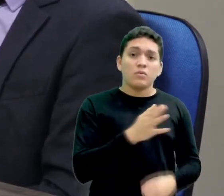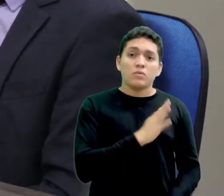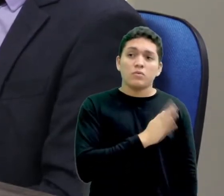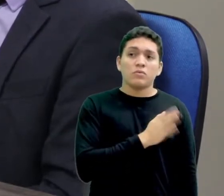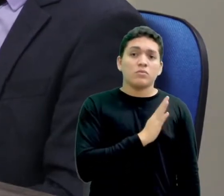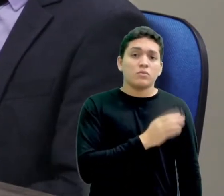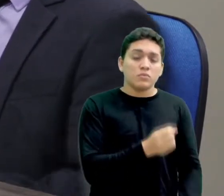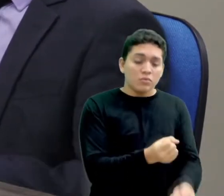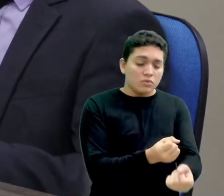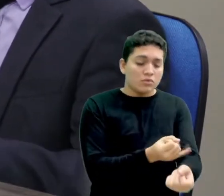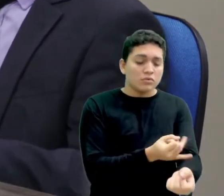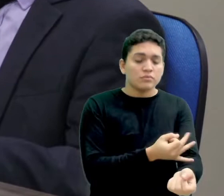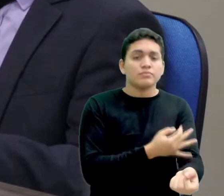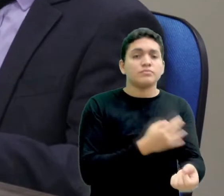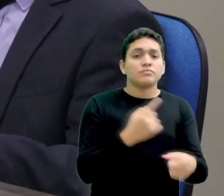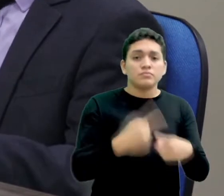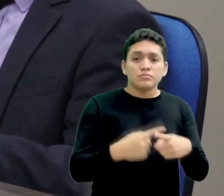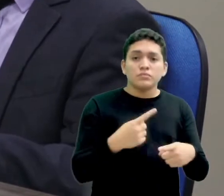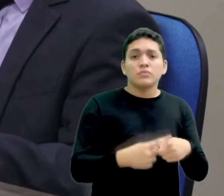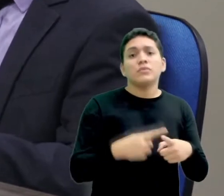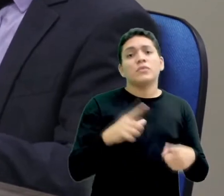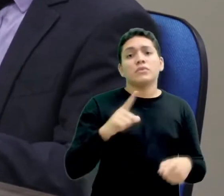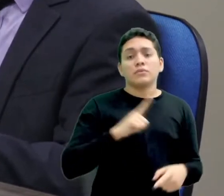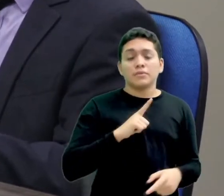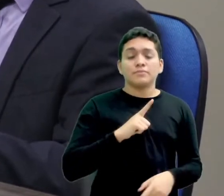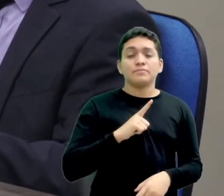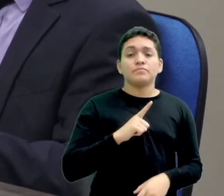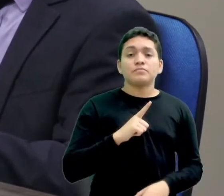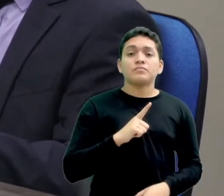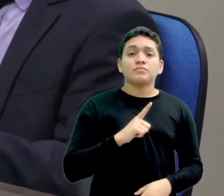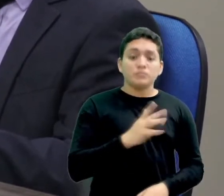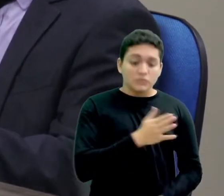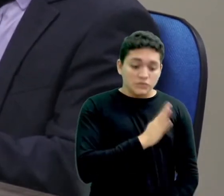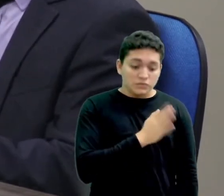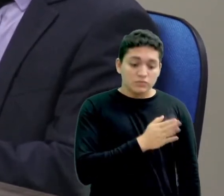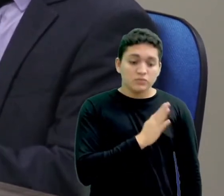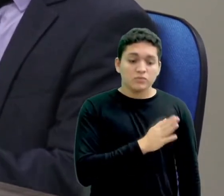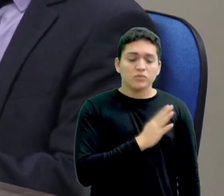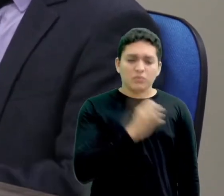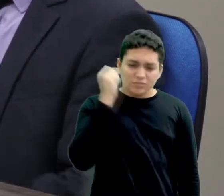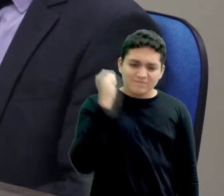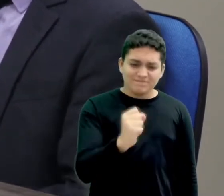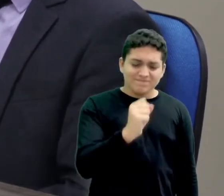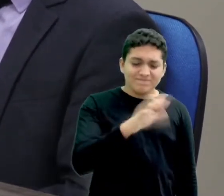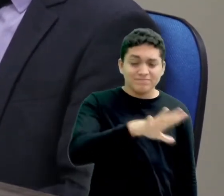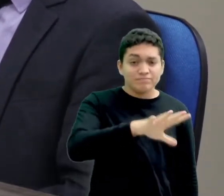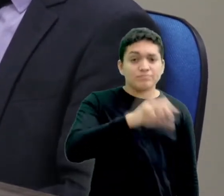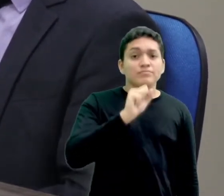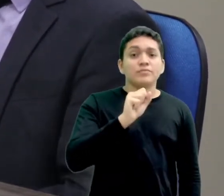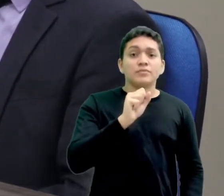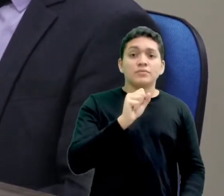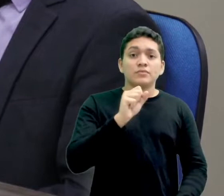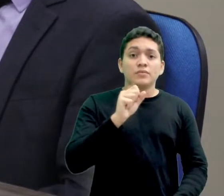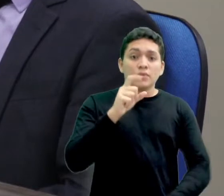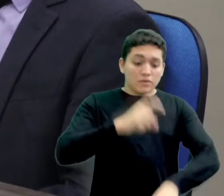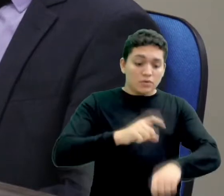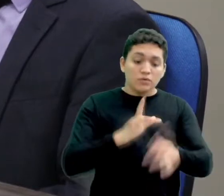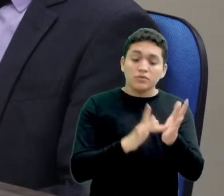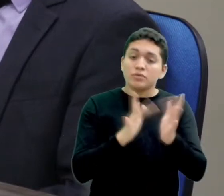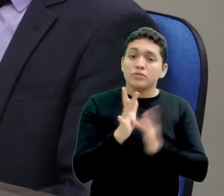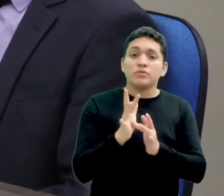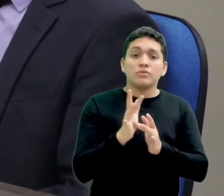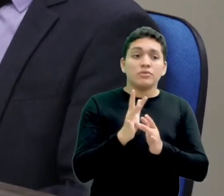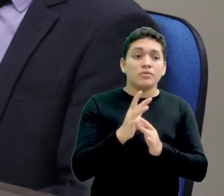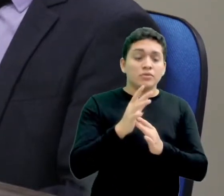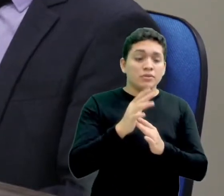do coração que procede exatamente esse homicídio. Quando Jesus traz à tona,